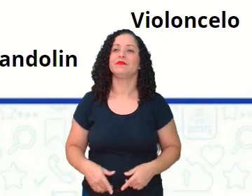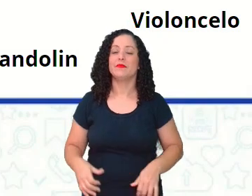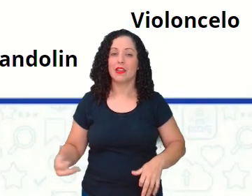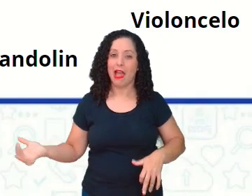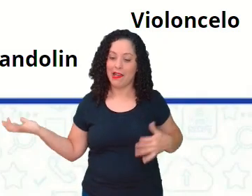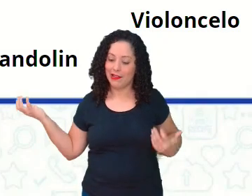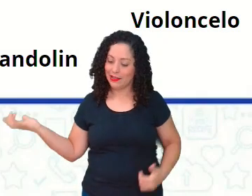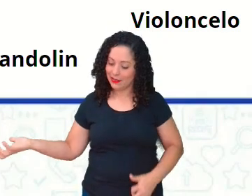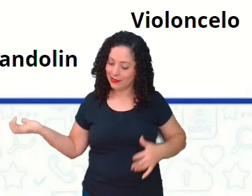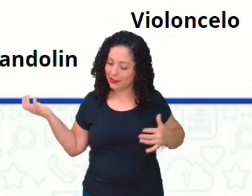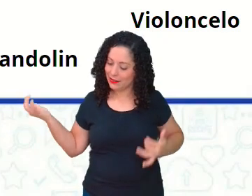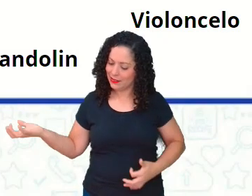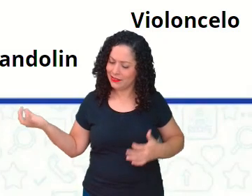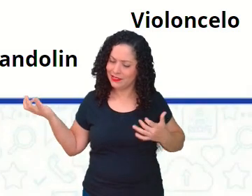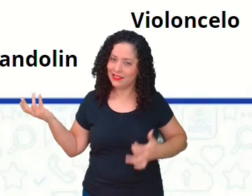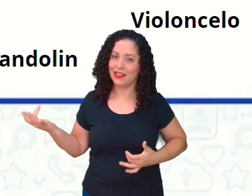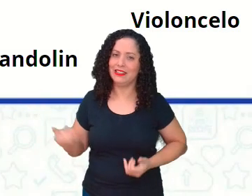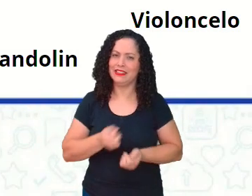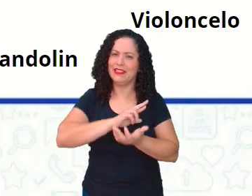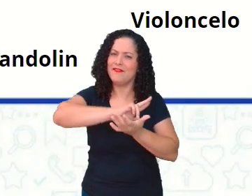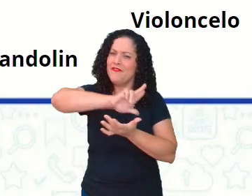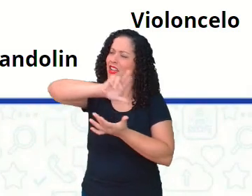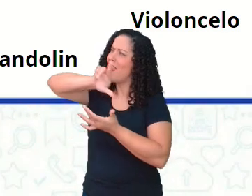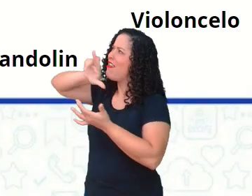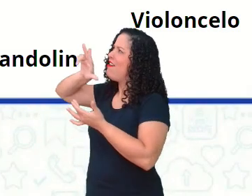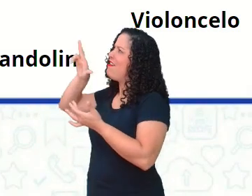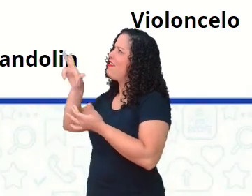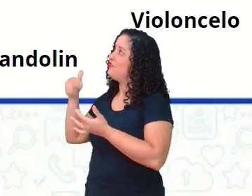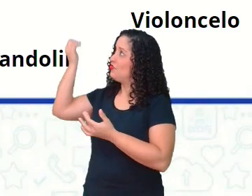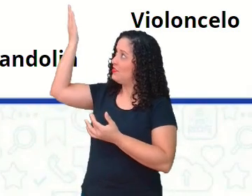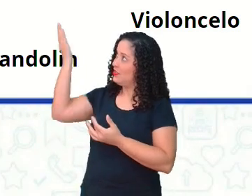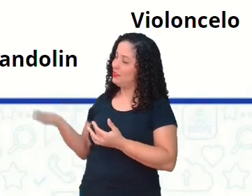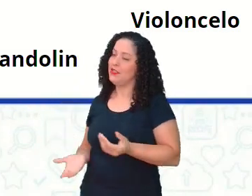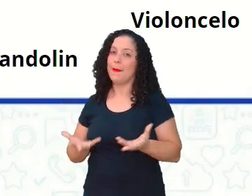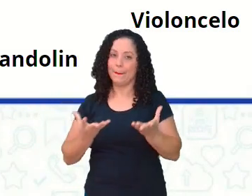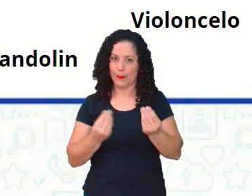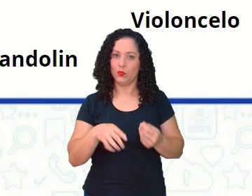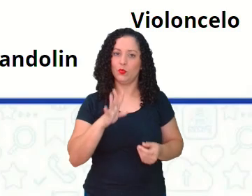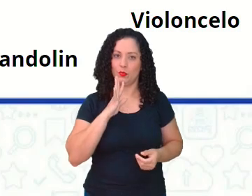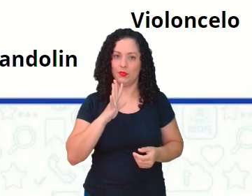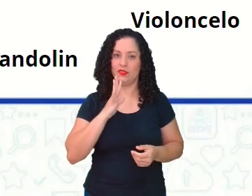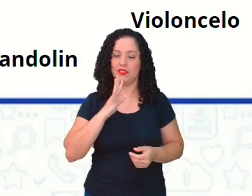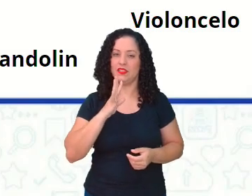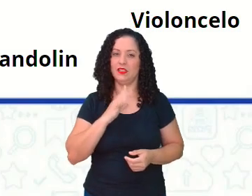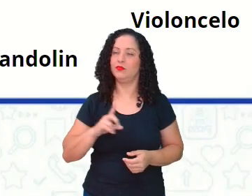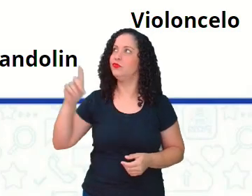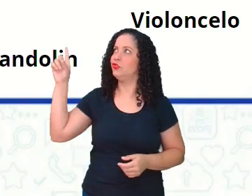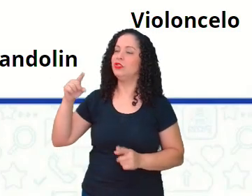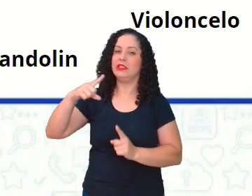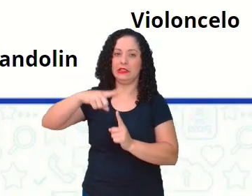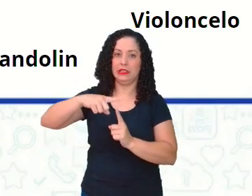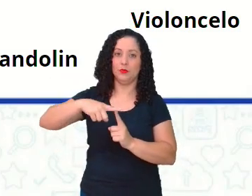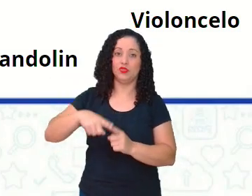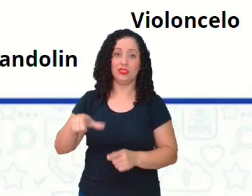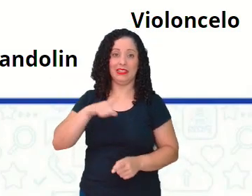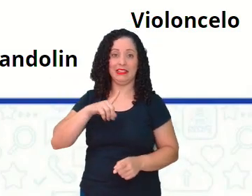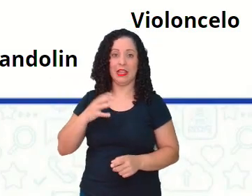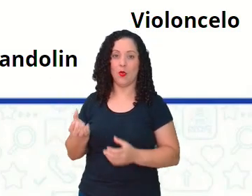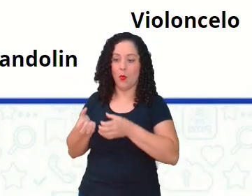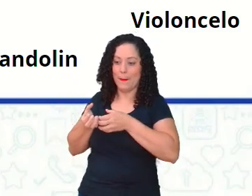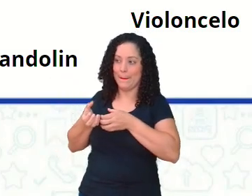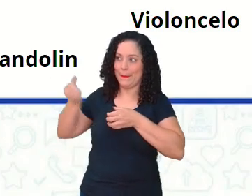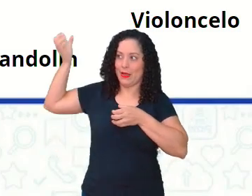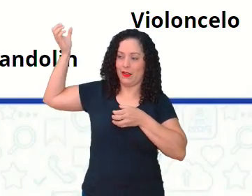guitarra elétrica, e tem outros, tá, gente? Isso aí são os mais conhecidos. São instrumentos que têm um braço,